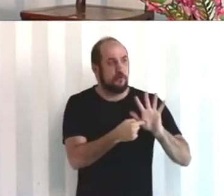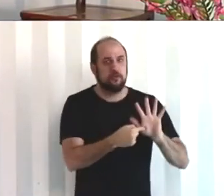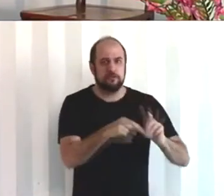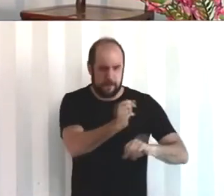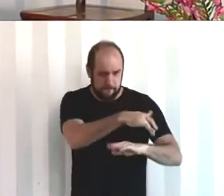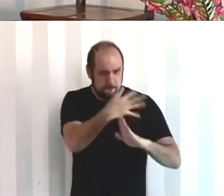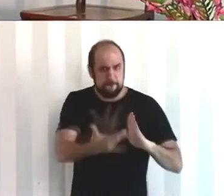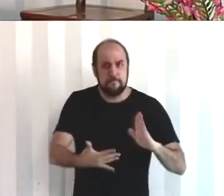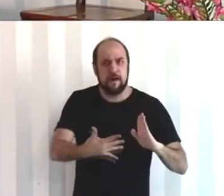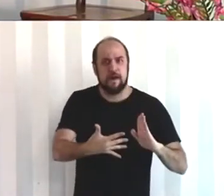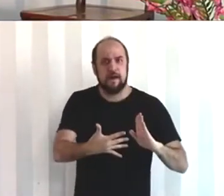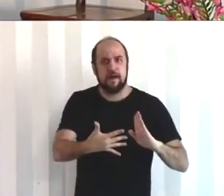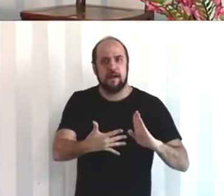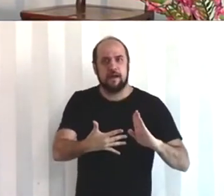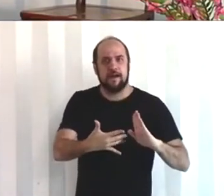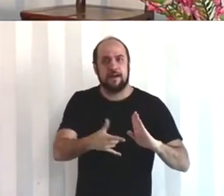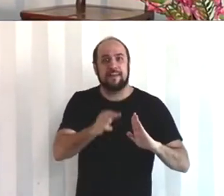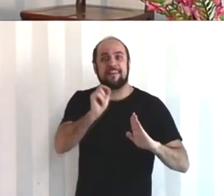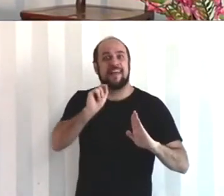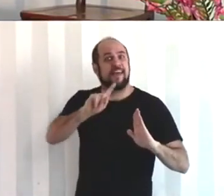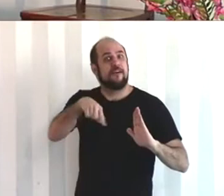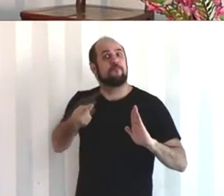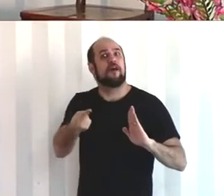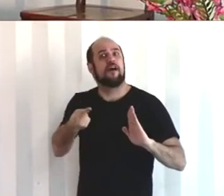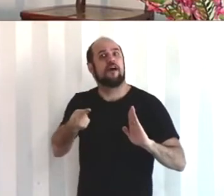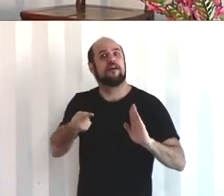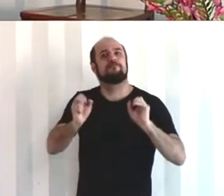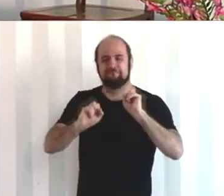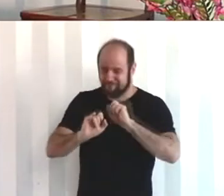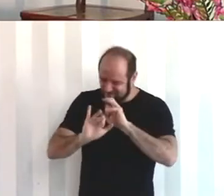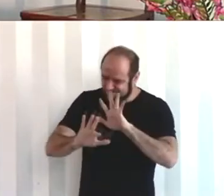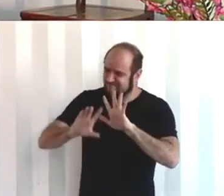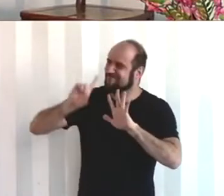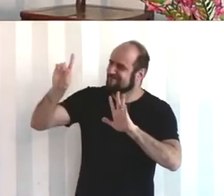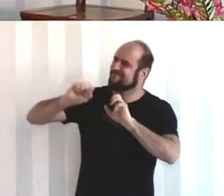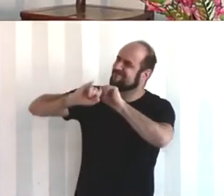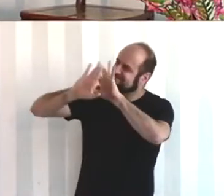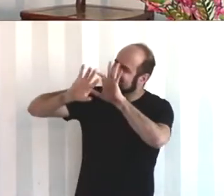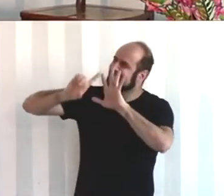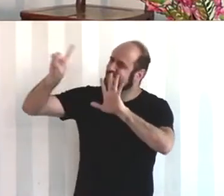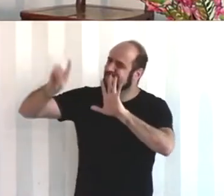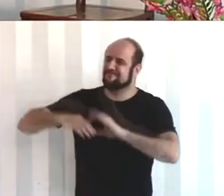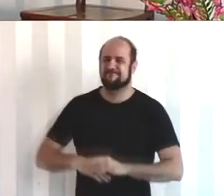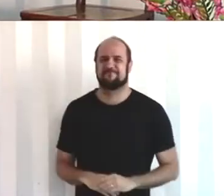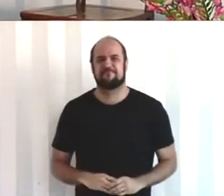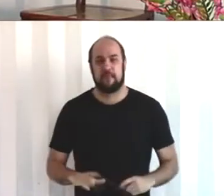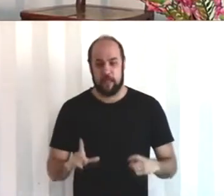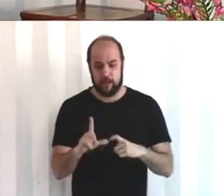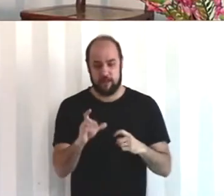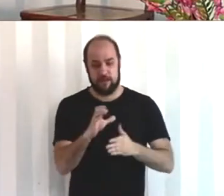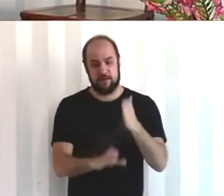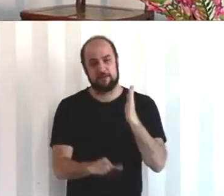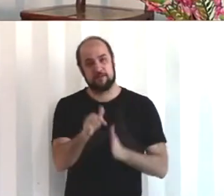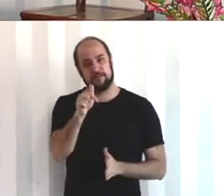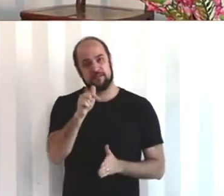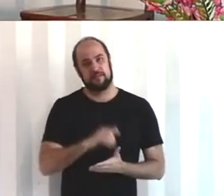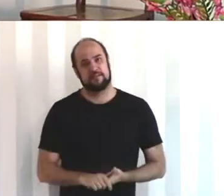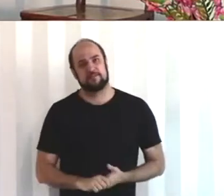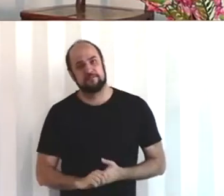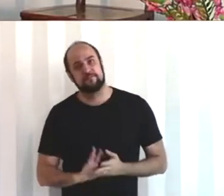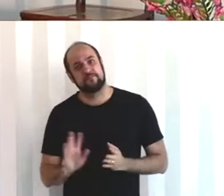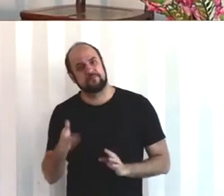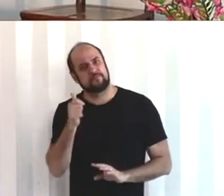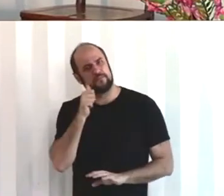a começar de Jesus, o seu próprio Filho. Lucas capítulo 7, a ressurreição do filho da viúva lá da cidade